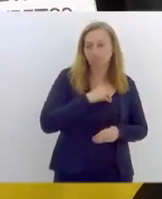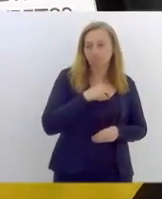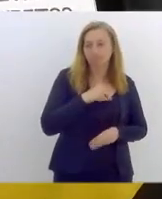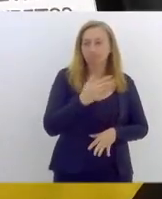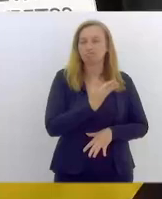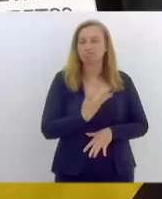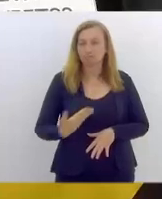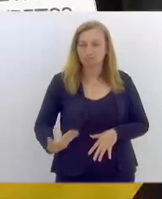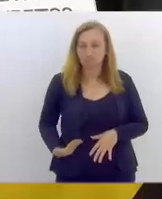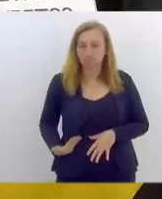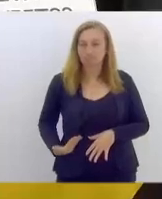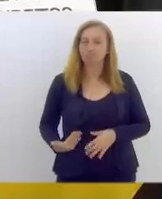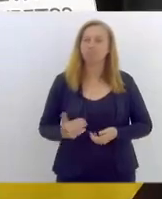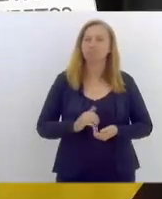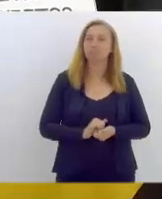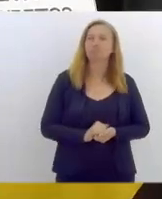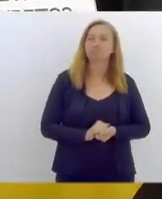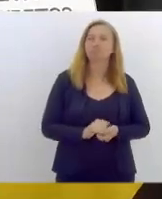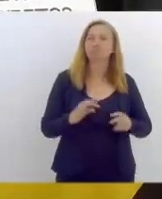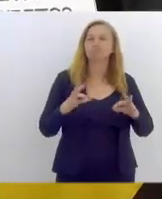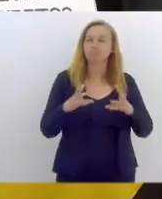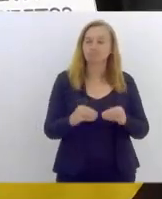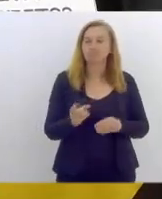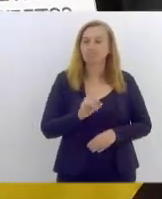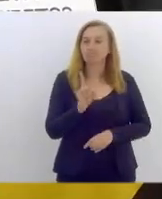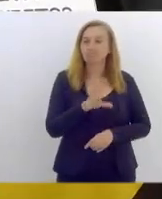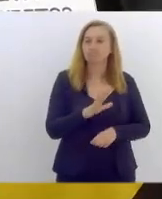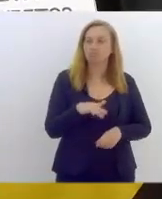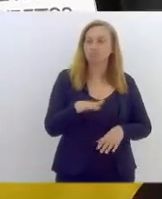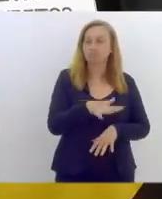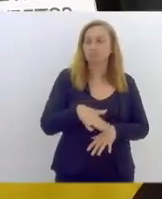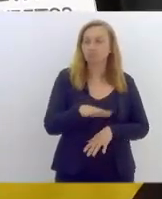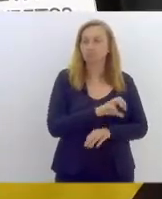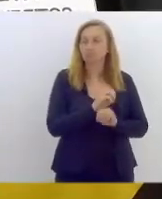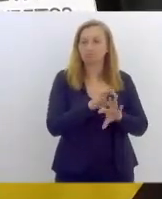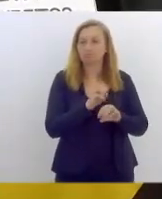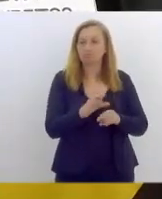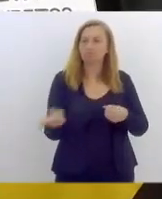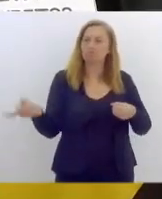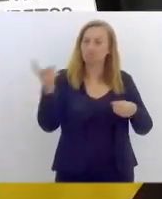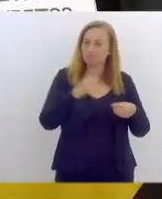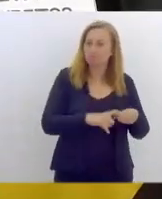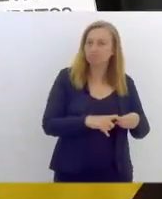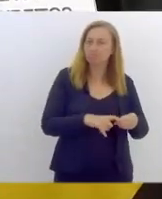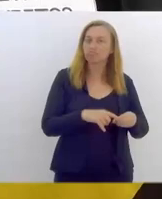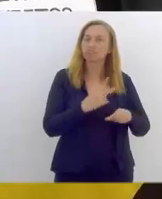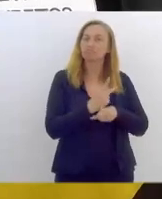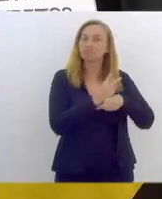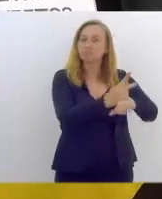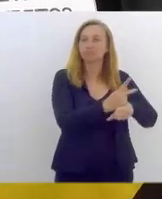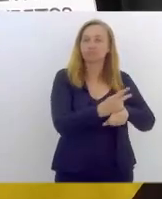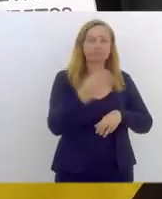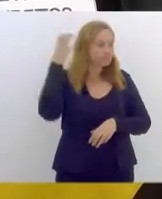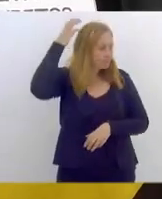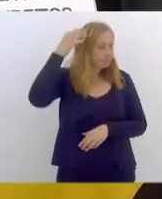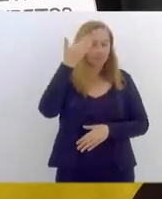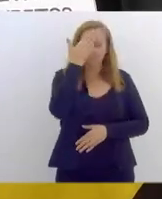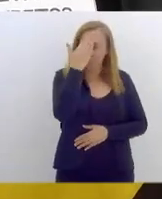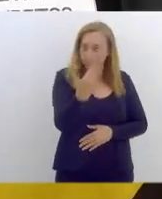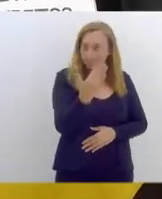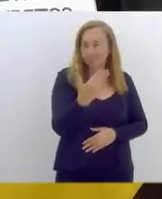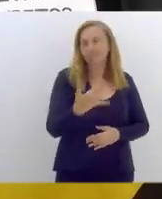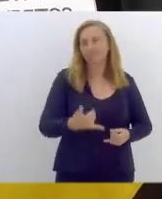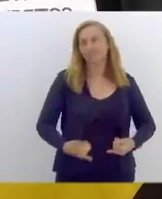genocida que traz isso muito presente em tudo, não só na educação. Mas, voltando ao prêmio da Marielle, muito obrigada por essa